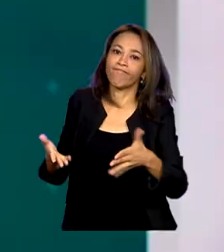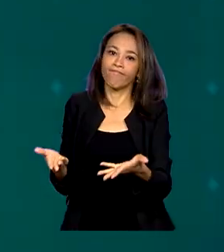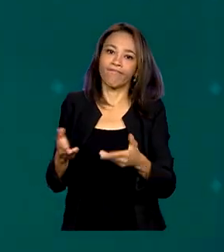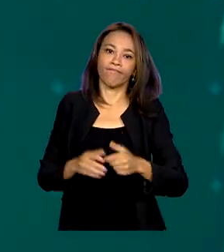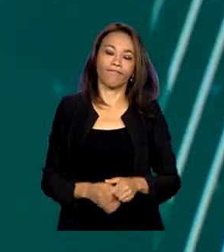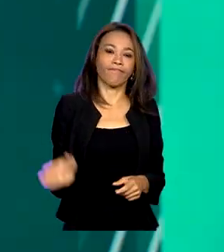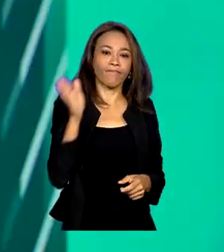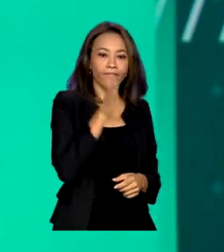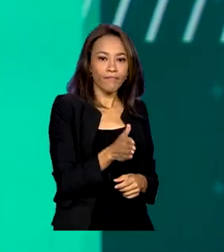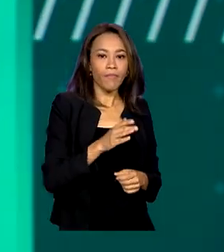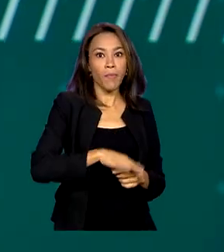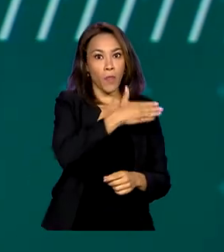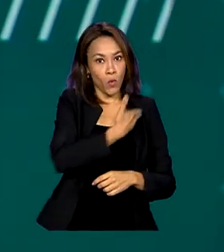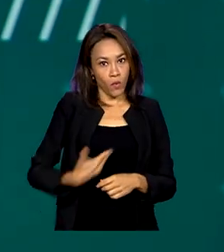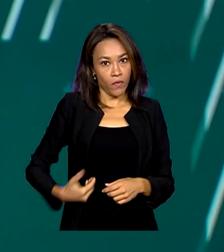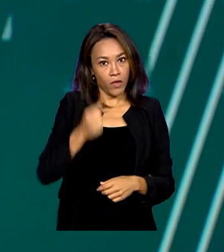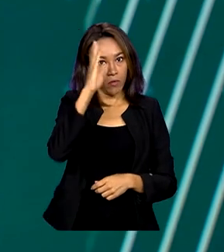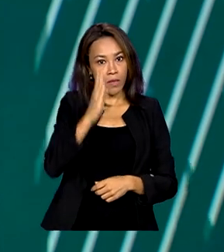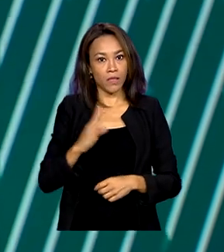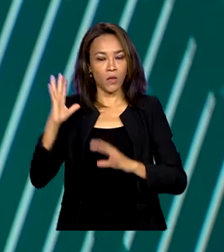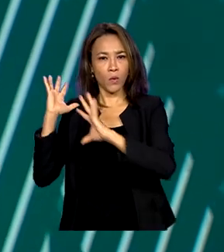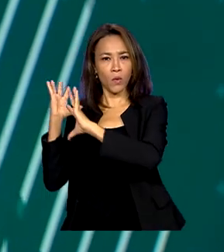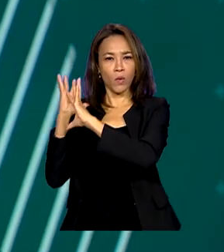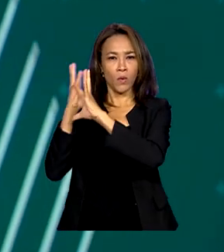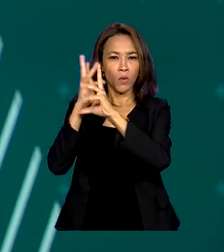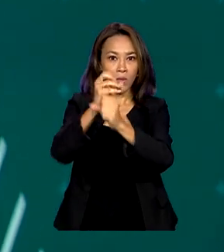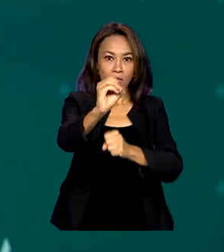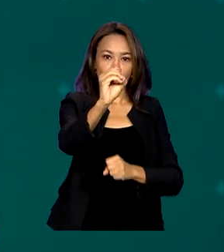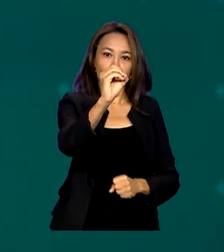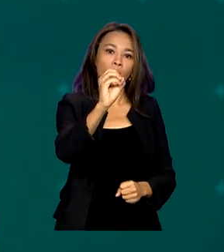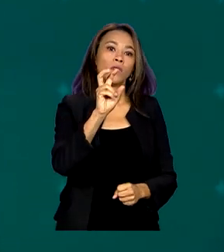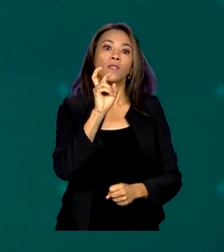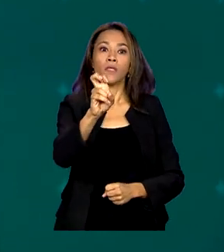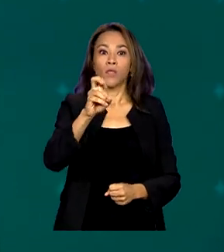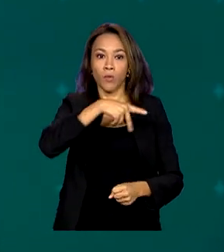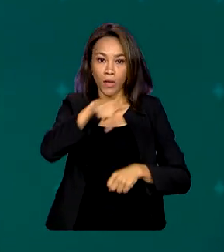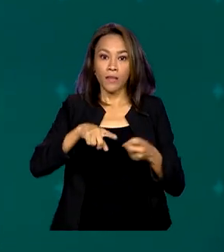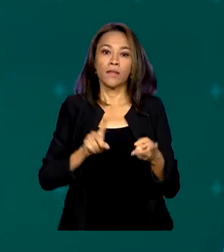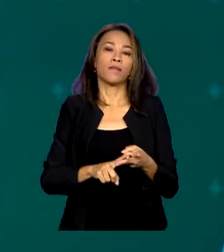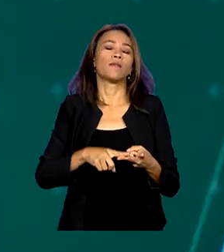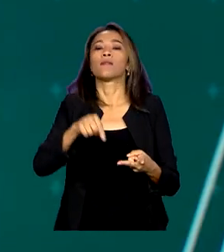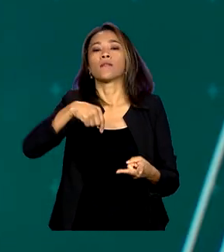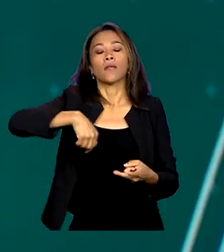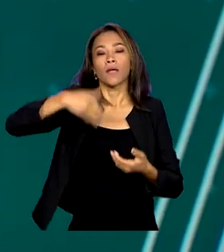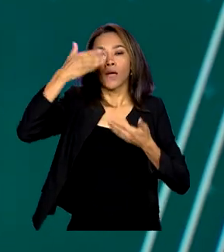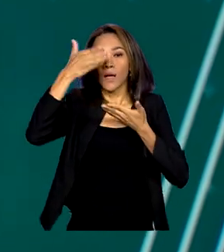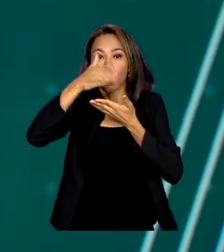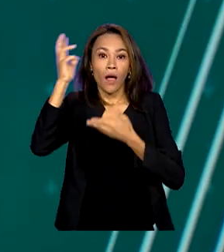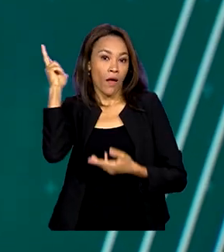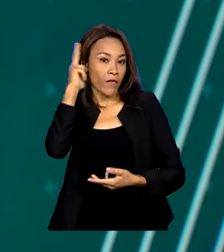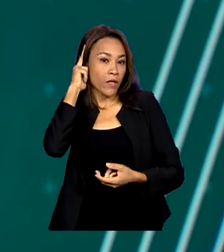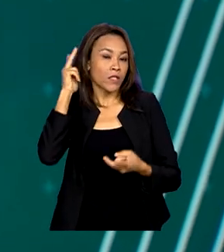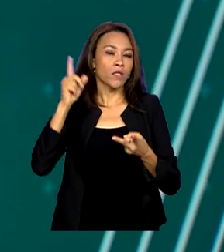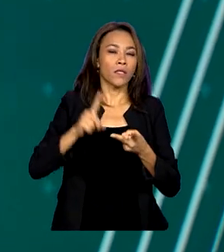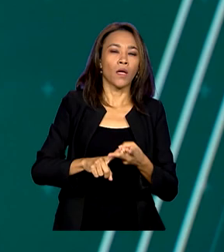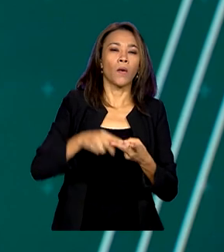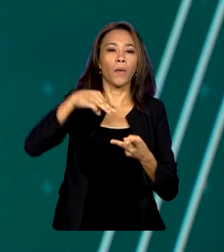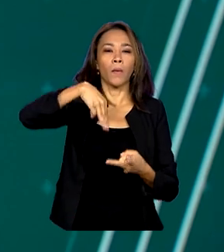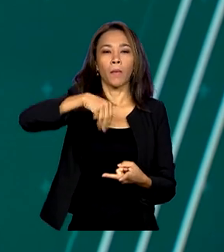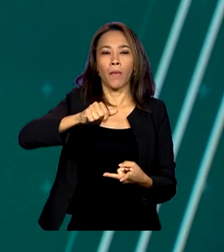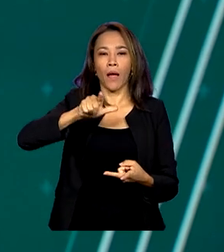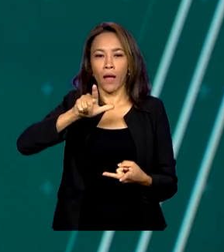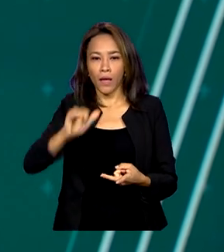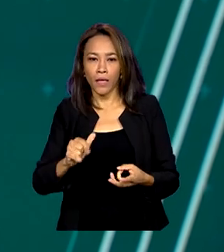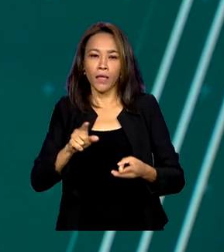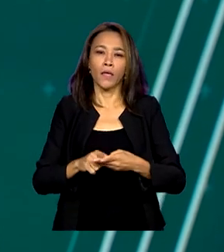governo brasileiro zerou os pedidos de refúgios de 5 países: Afeganistão, Mali, Burkina Faso,